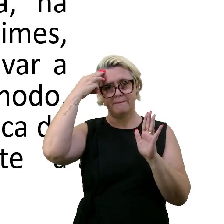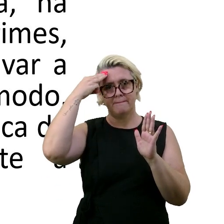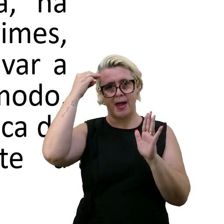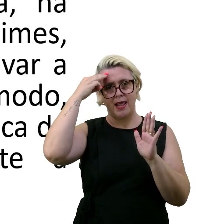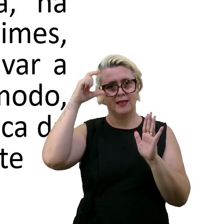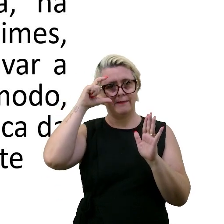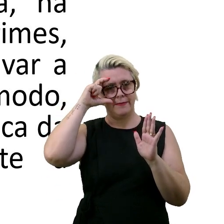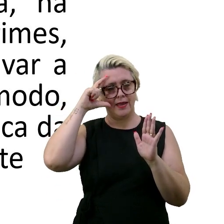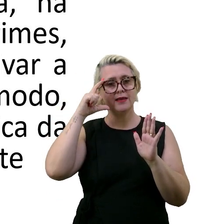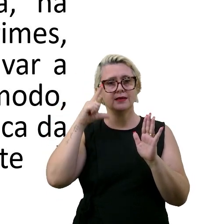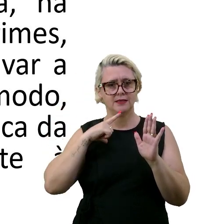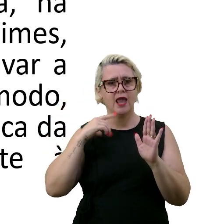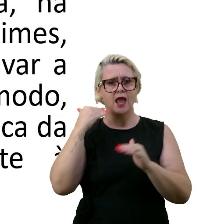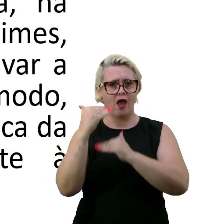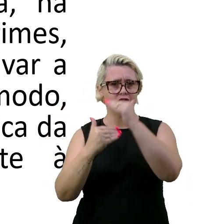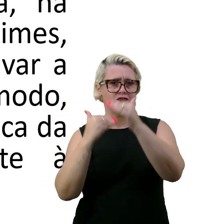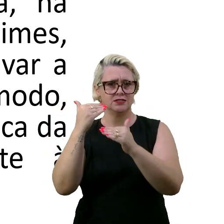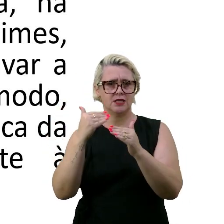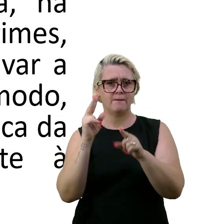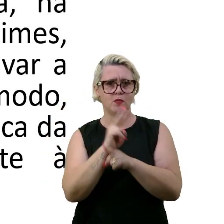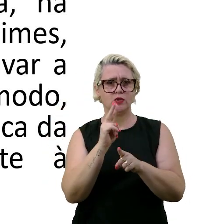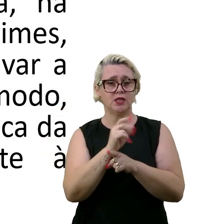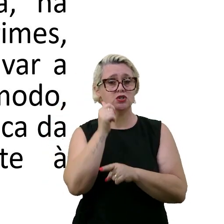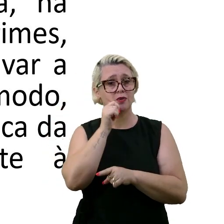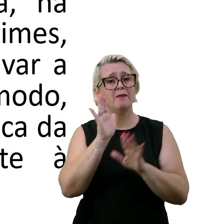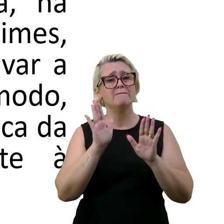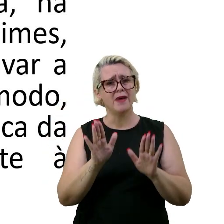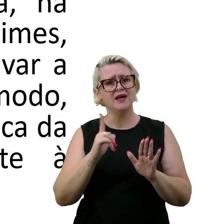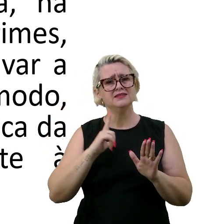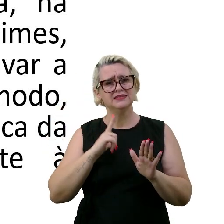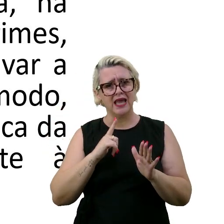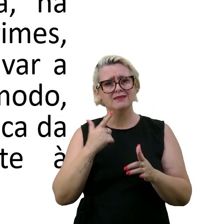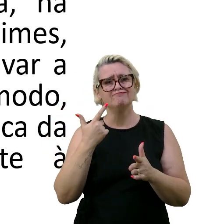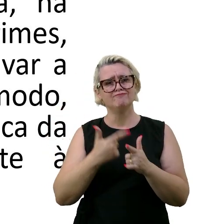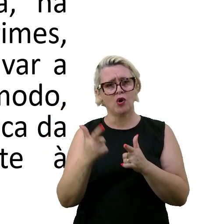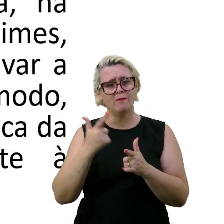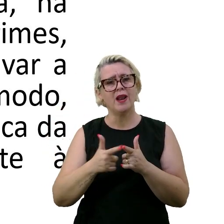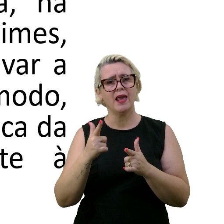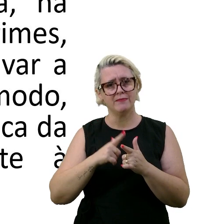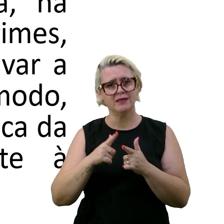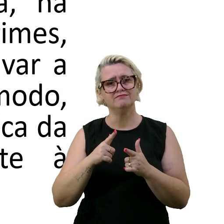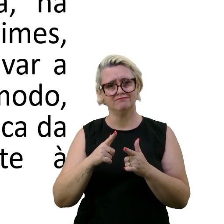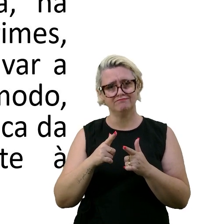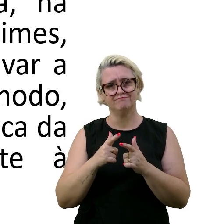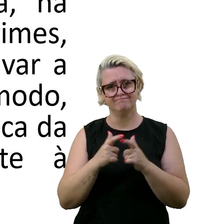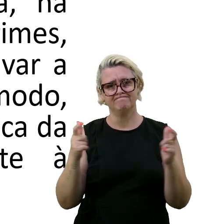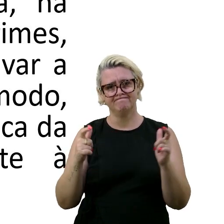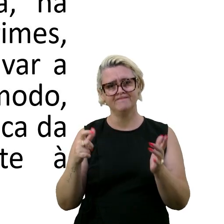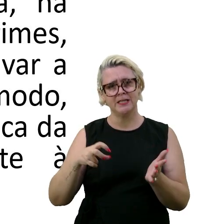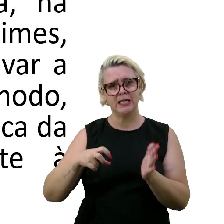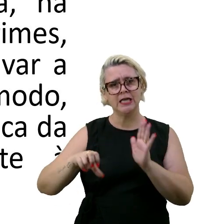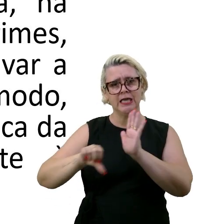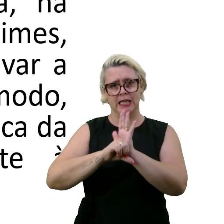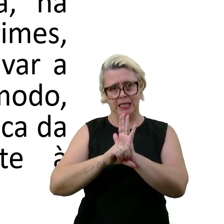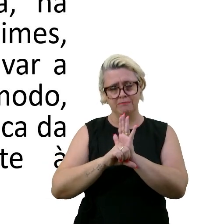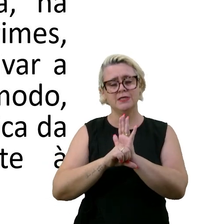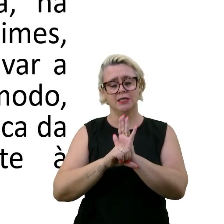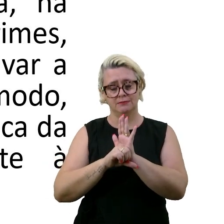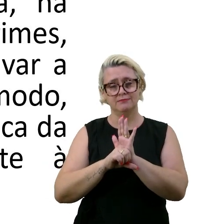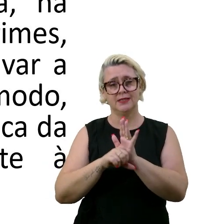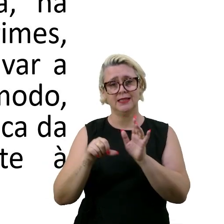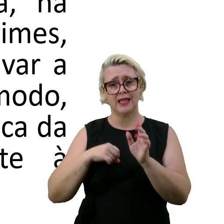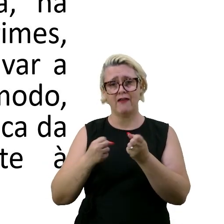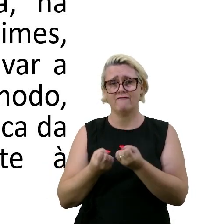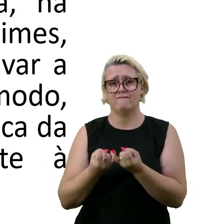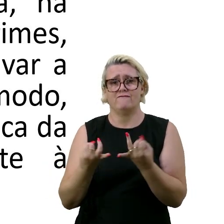relação à proteção feminina, há brechas que permitem a ocorrência dos crimes, como as muitas vítimas